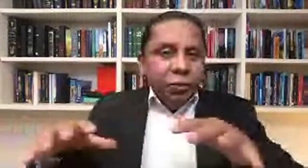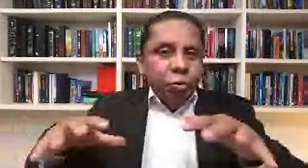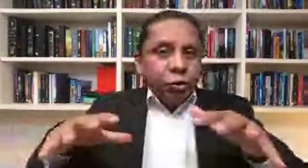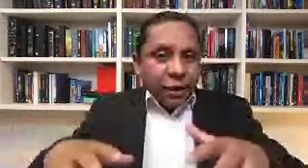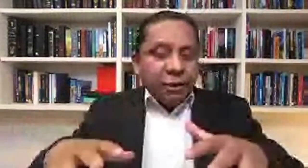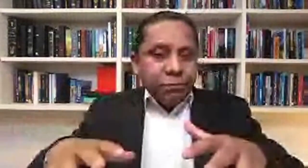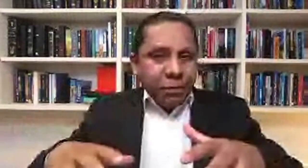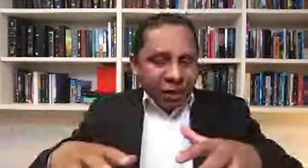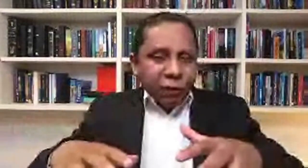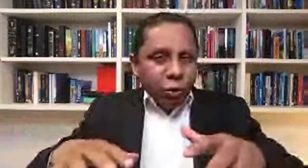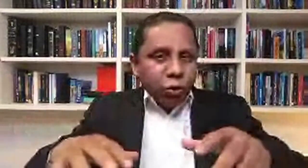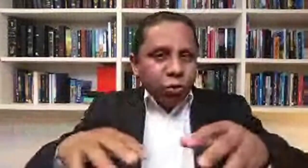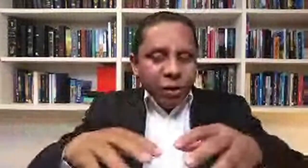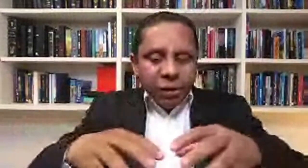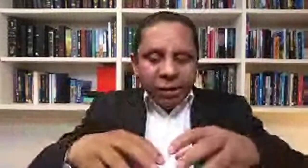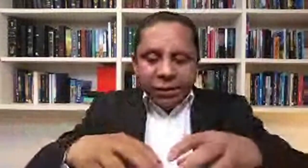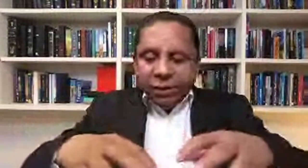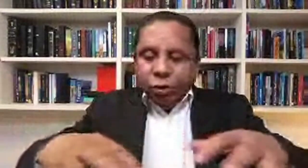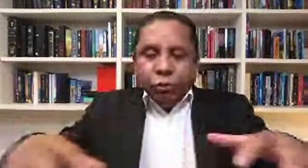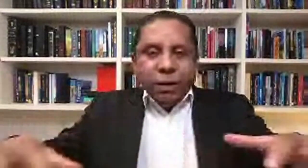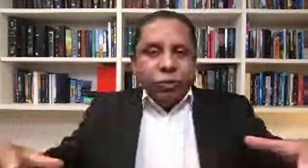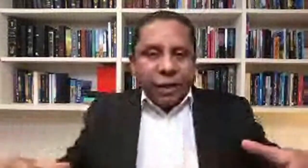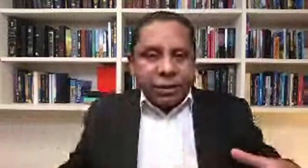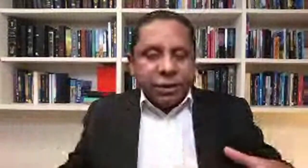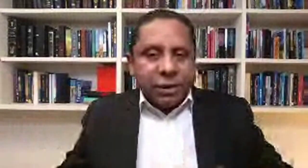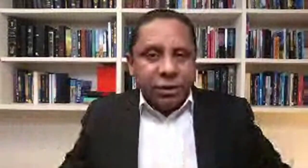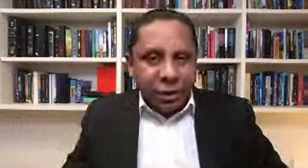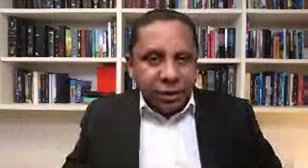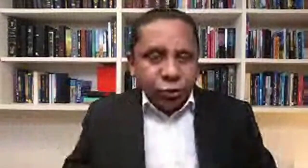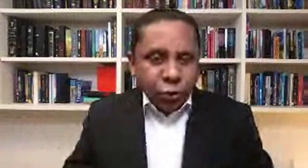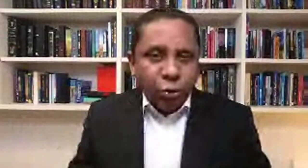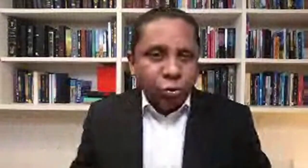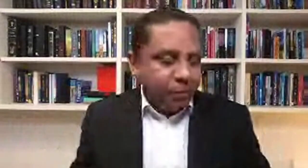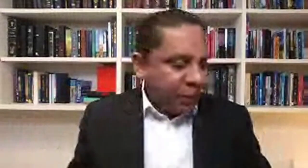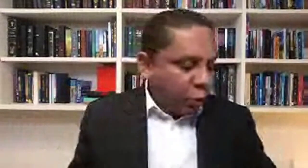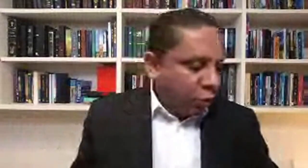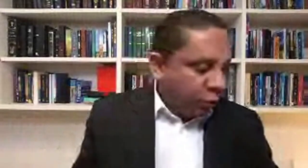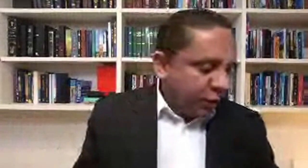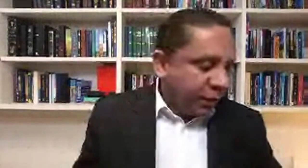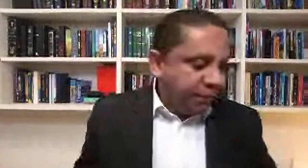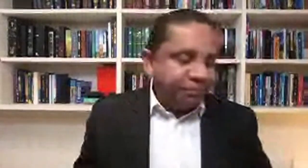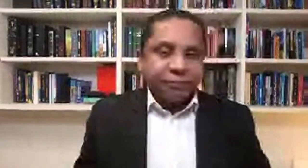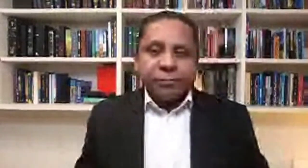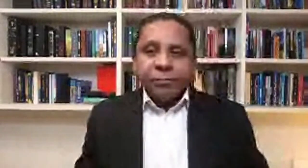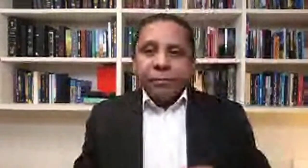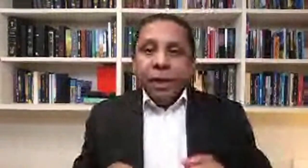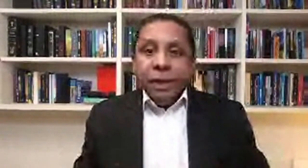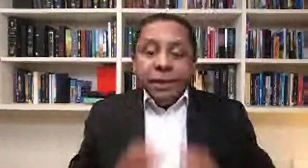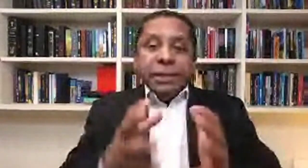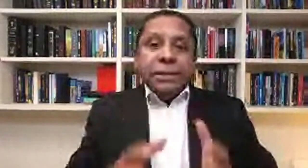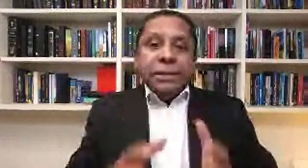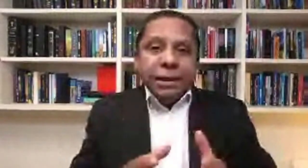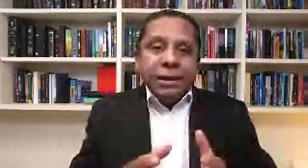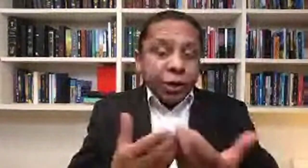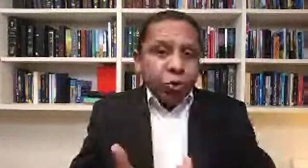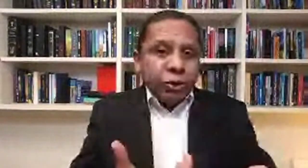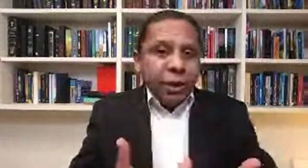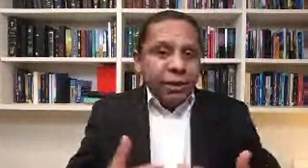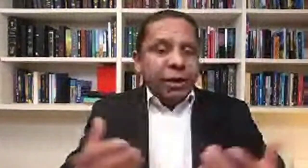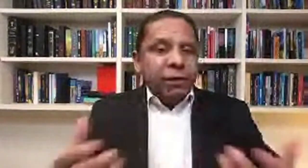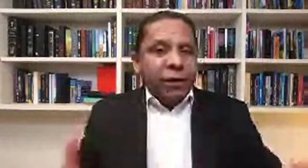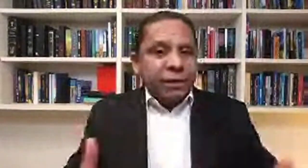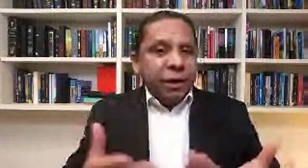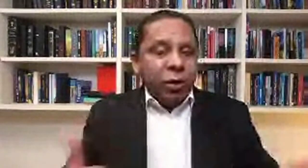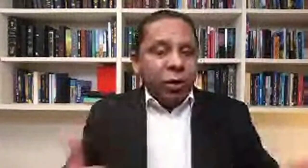vê um ser maravilhoso andando no meio dos sete candeeiros de ouro, como diz aqui, e esse ser é